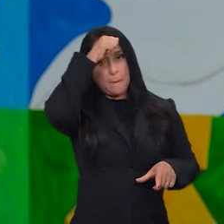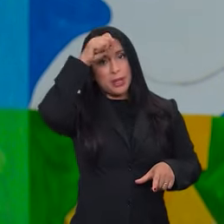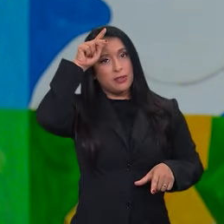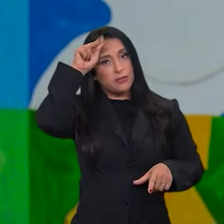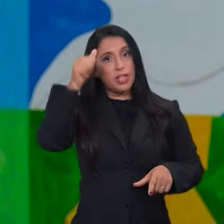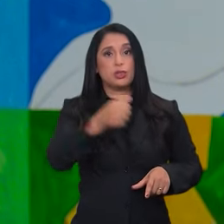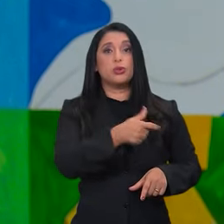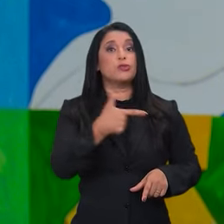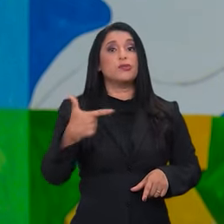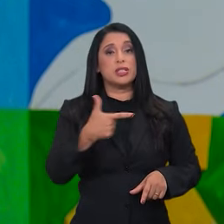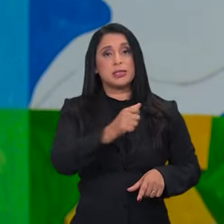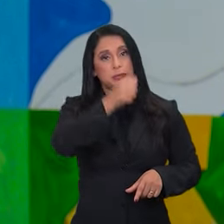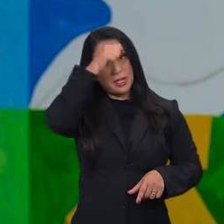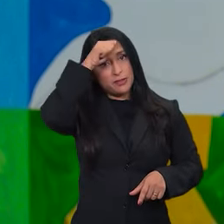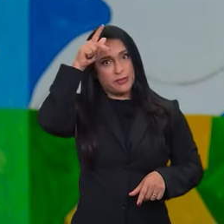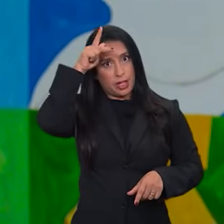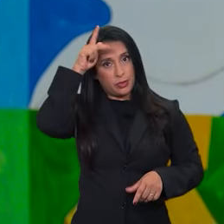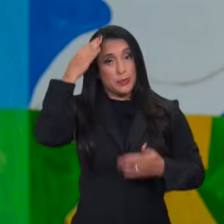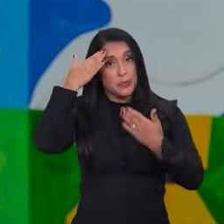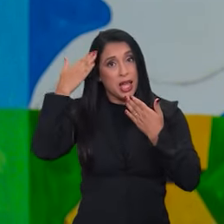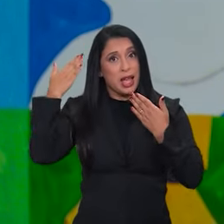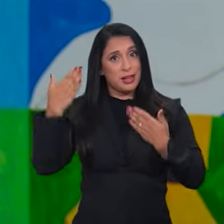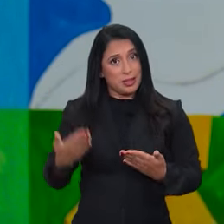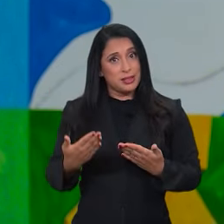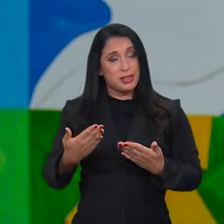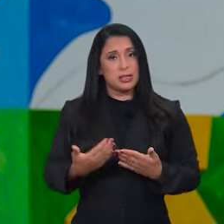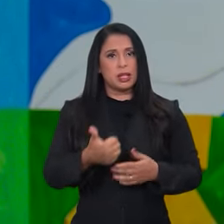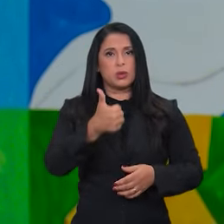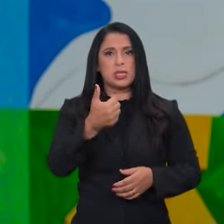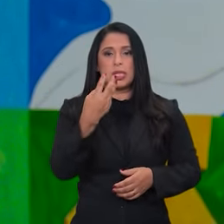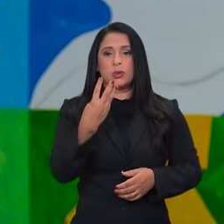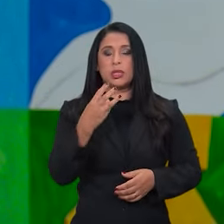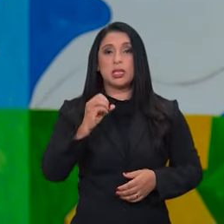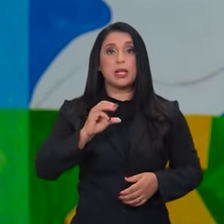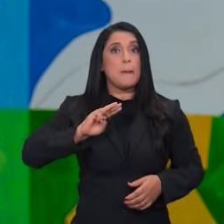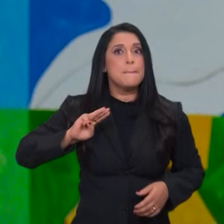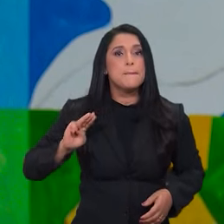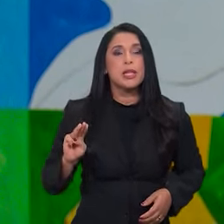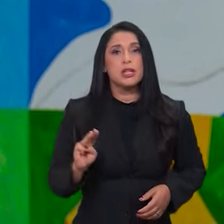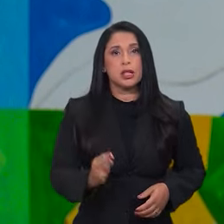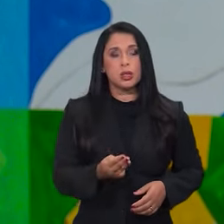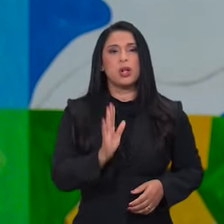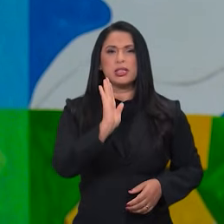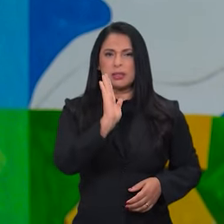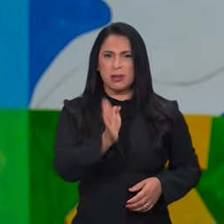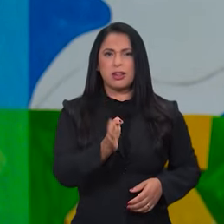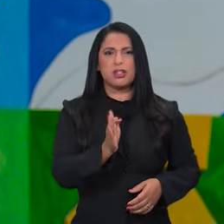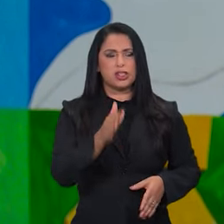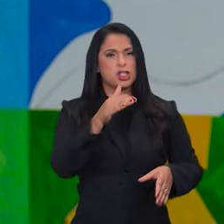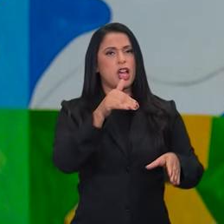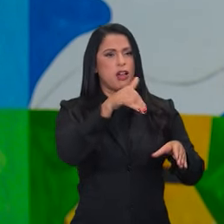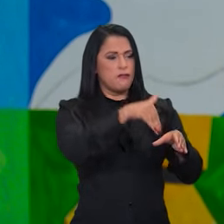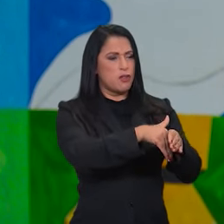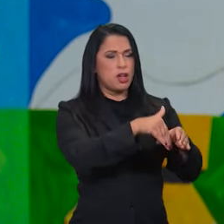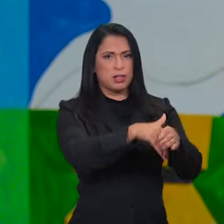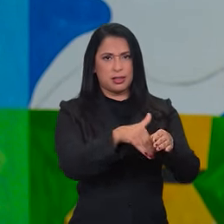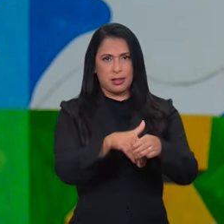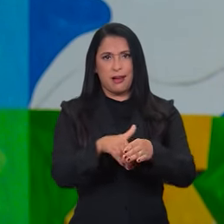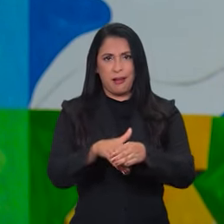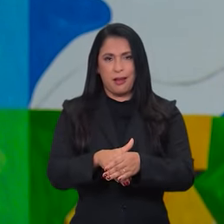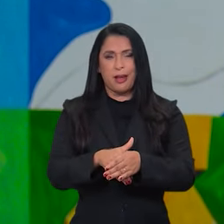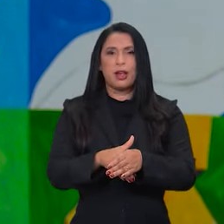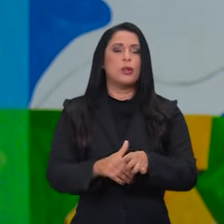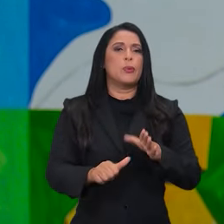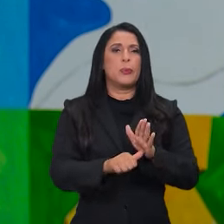respectivo Prefeito E vice-prefeito agradecendo aos mais de 130 milhões Que compareceram às urnas no primeiro